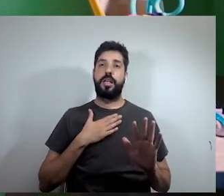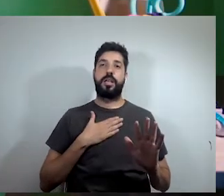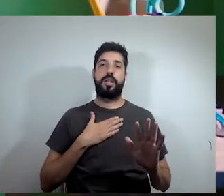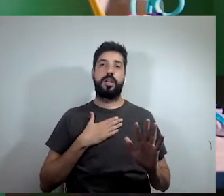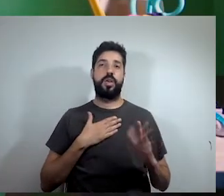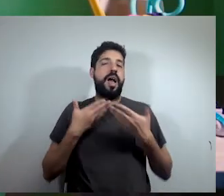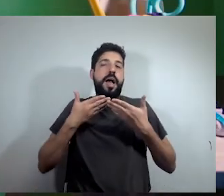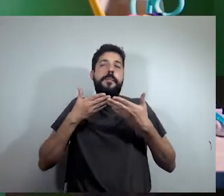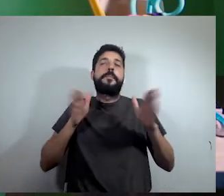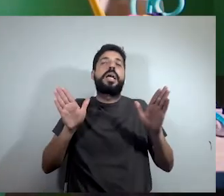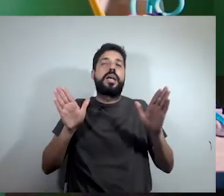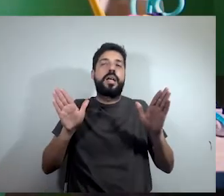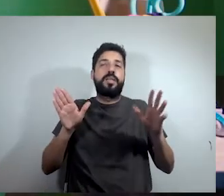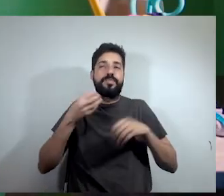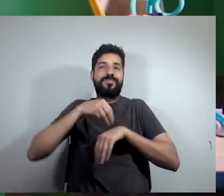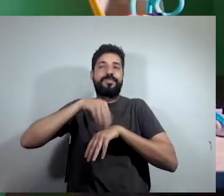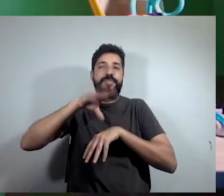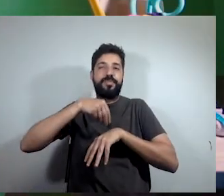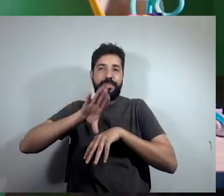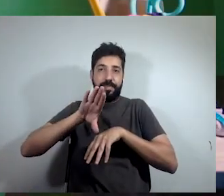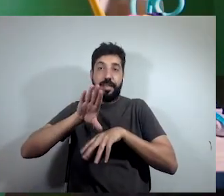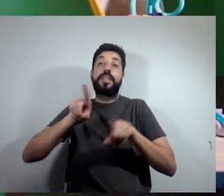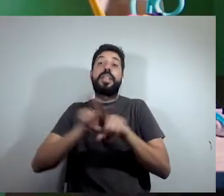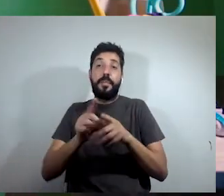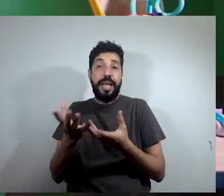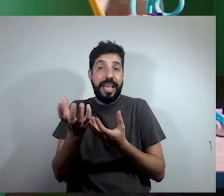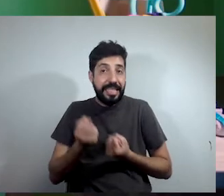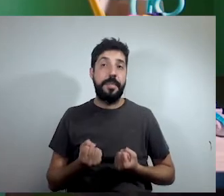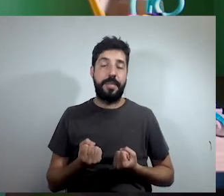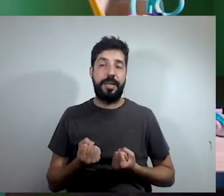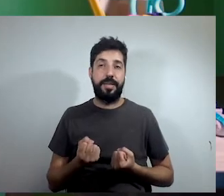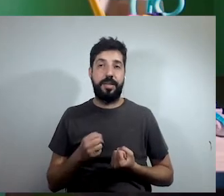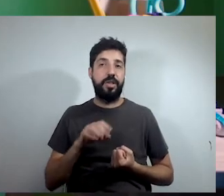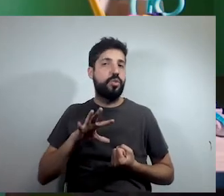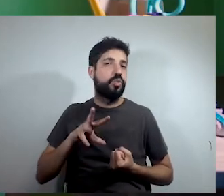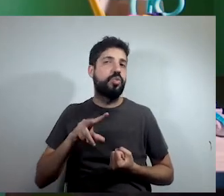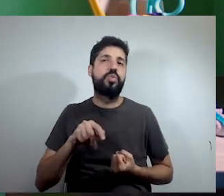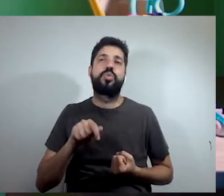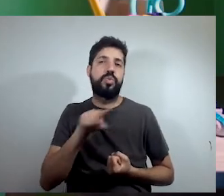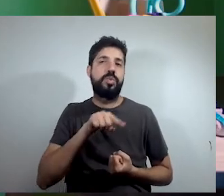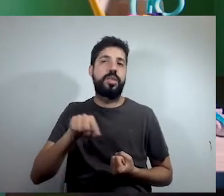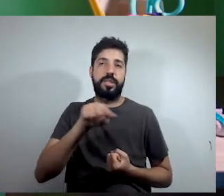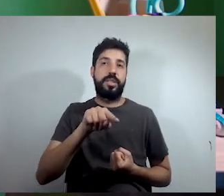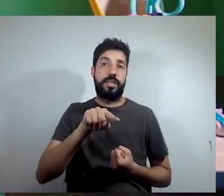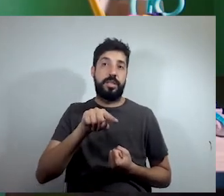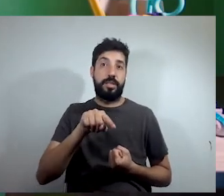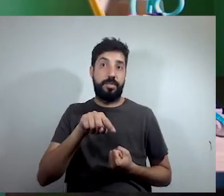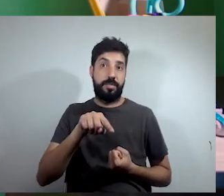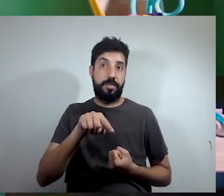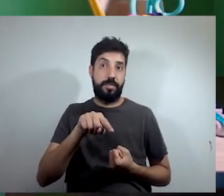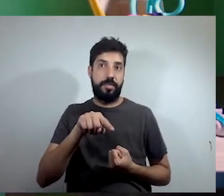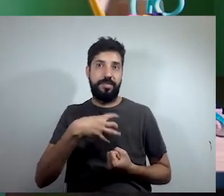super aberto a transmitir essa mensagem e receber de vocês tudo que vocês estão